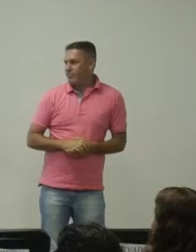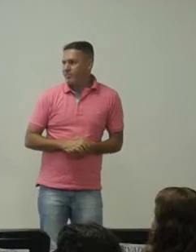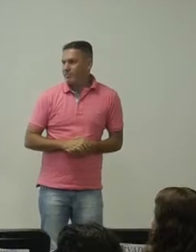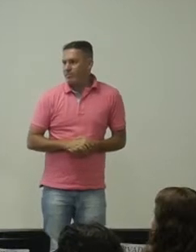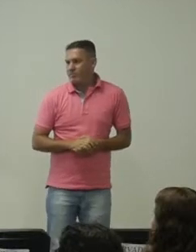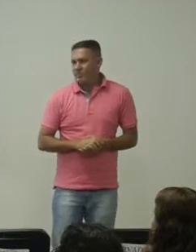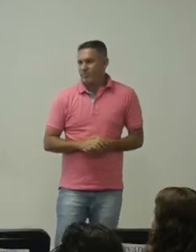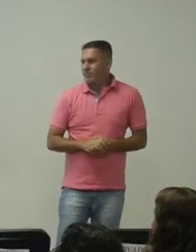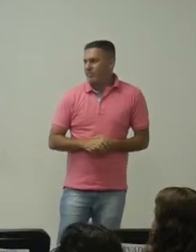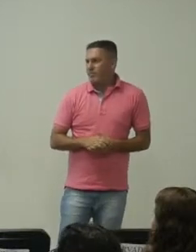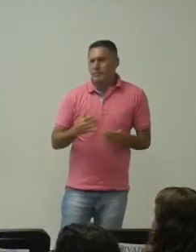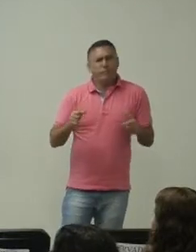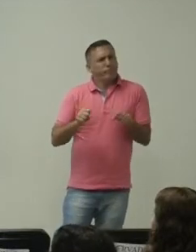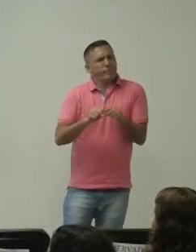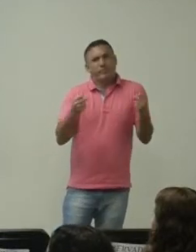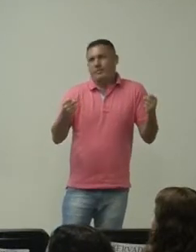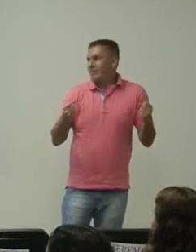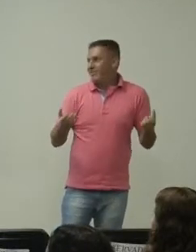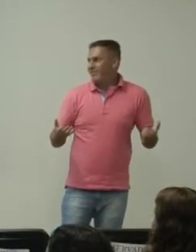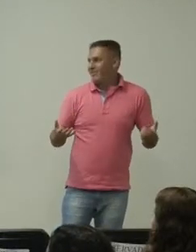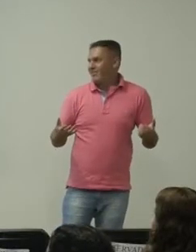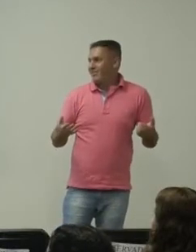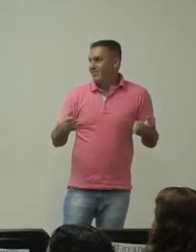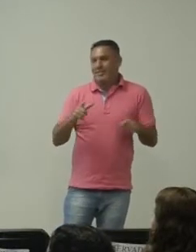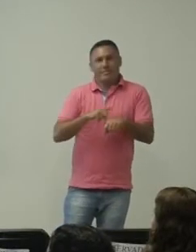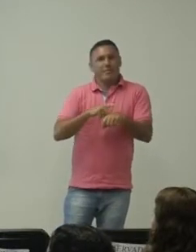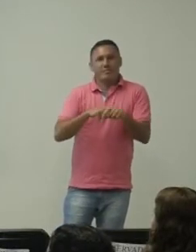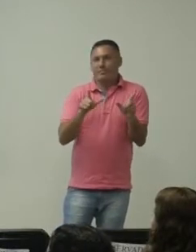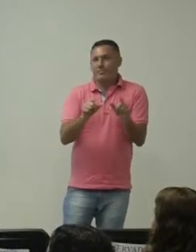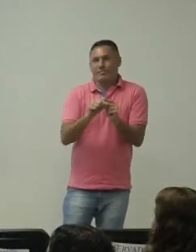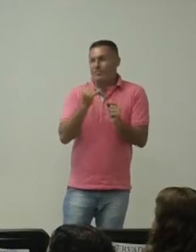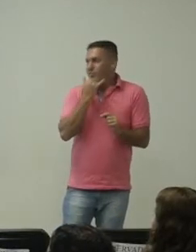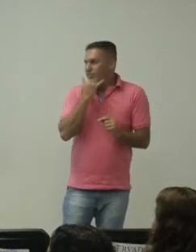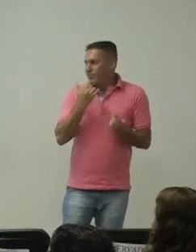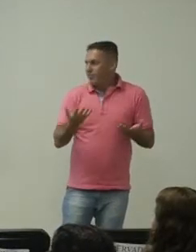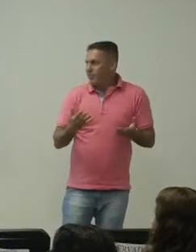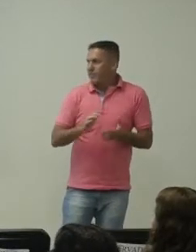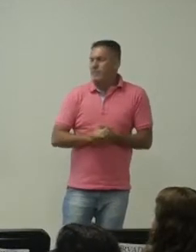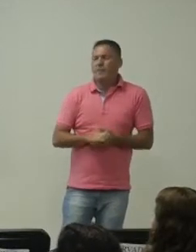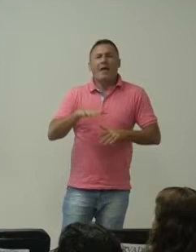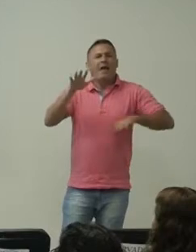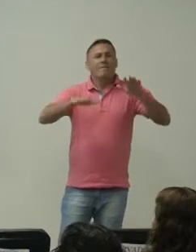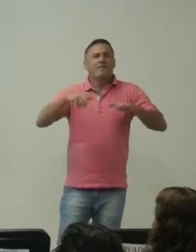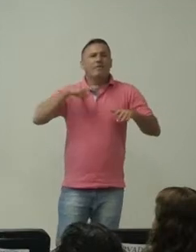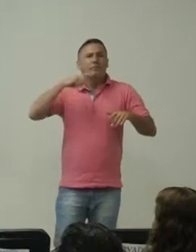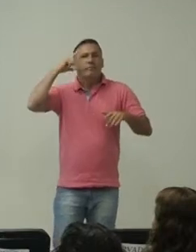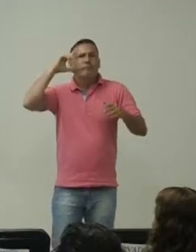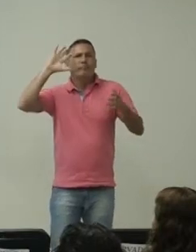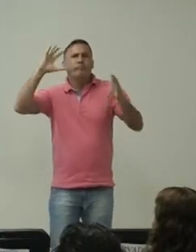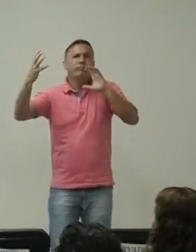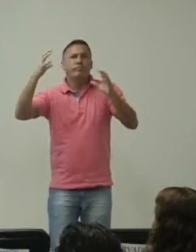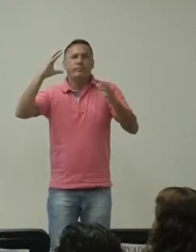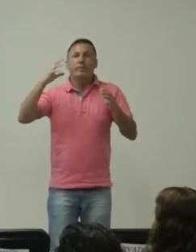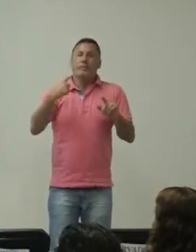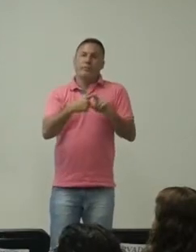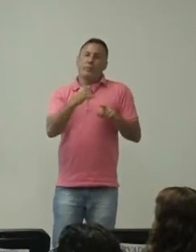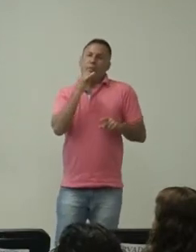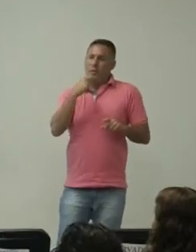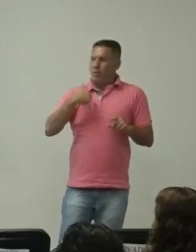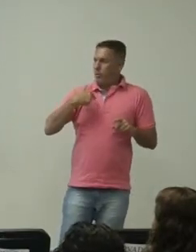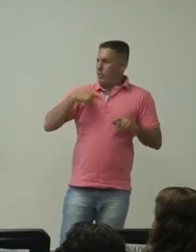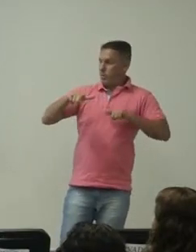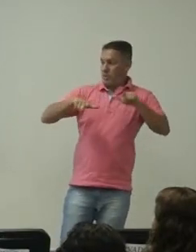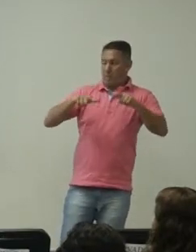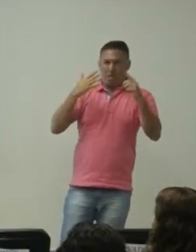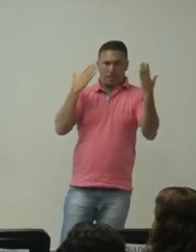É impossível, eu achei que fosse dar para falar tudo. É, transtorno mental, eu, quanto psicóloga, eu